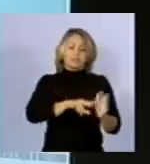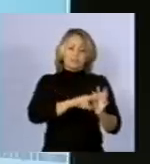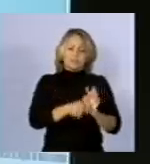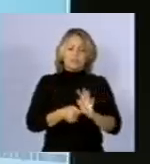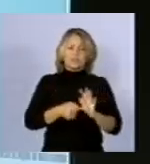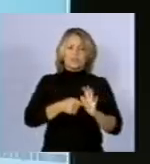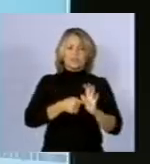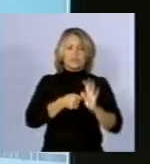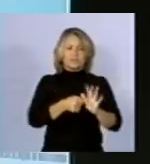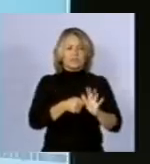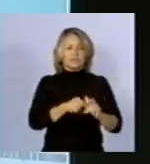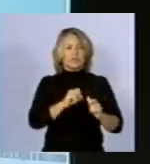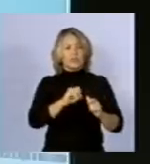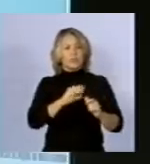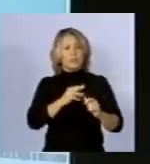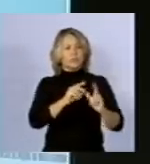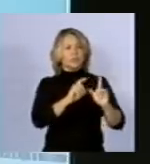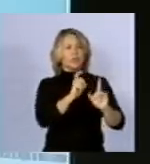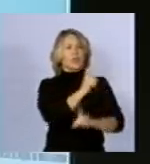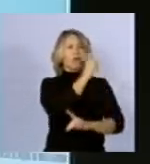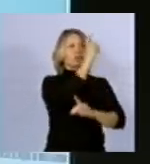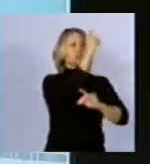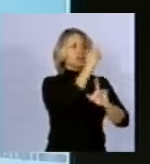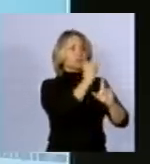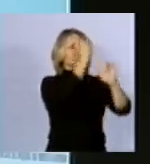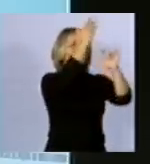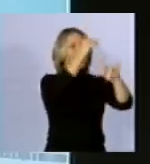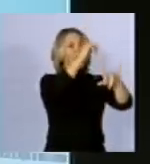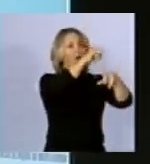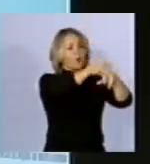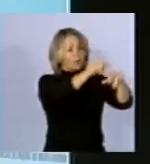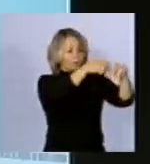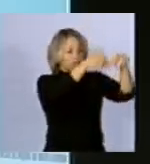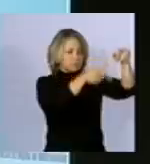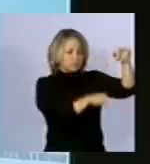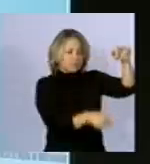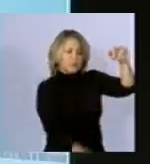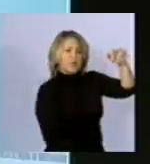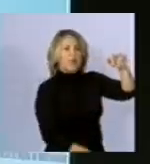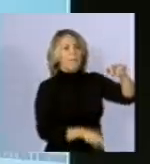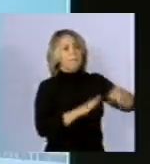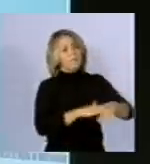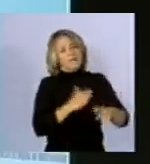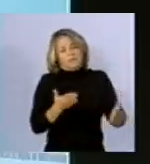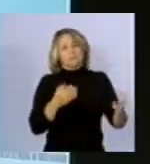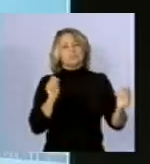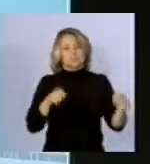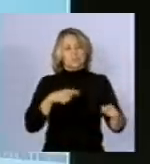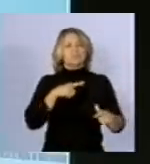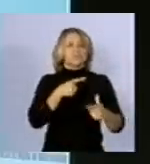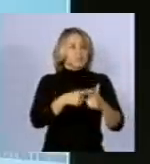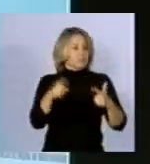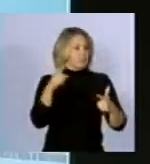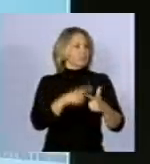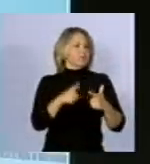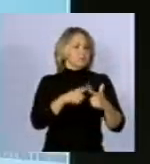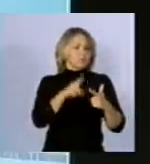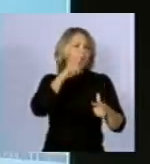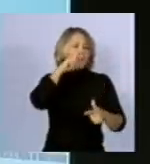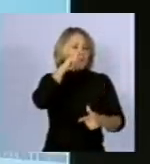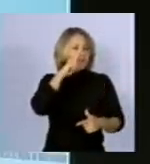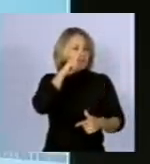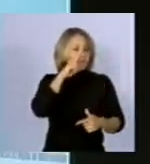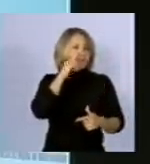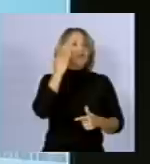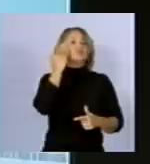seja aumentar eh a altura seja enterrar a rede enfim eu tenho um risco e eu sei qual é a medida que eu